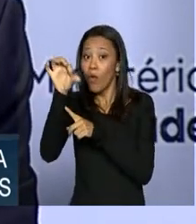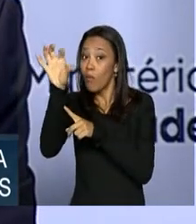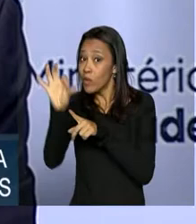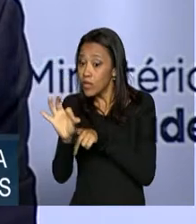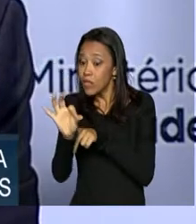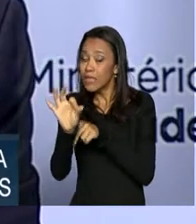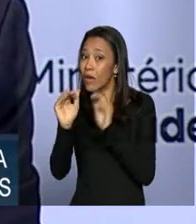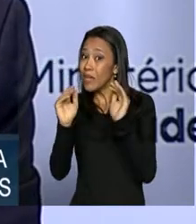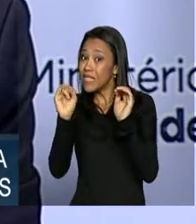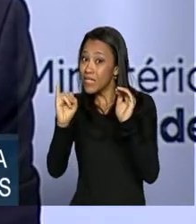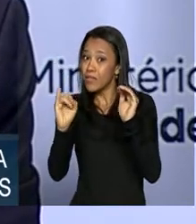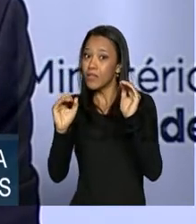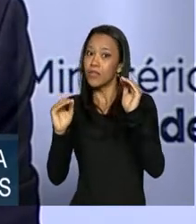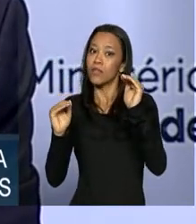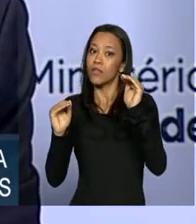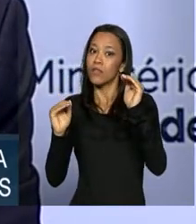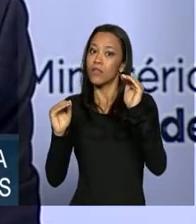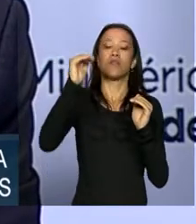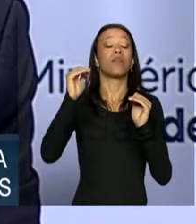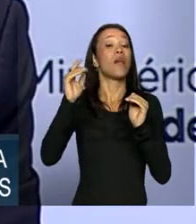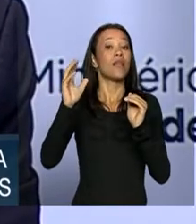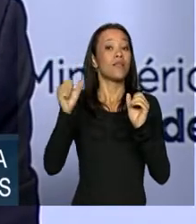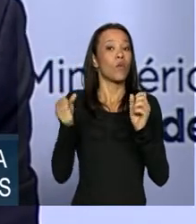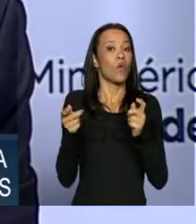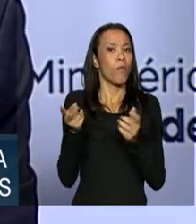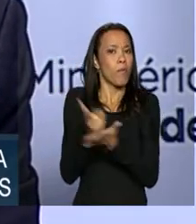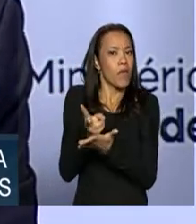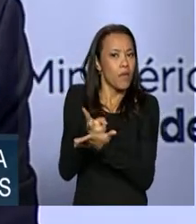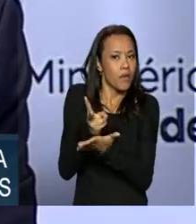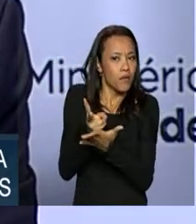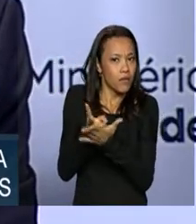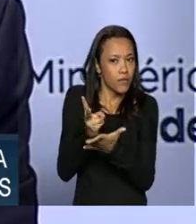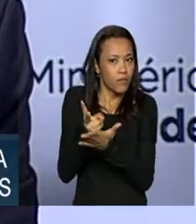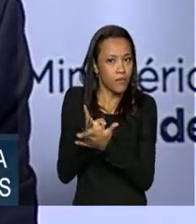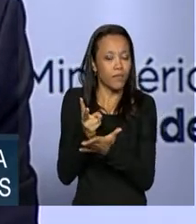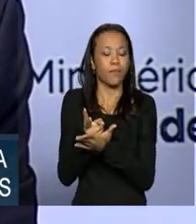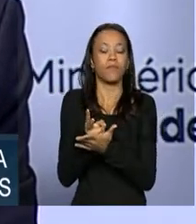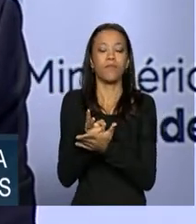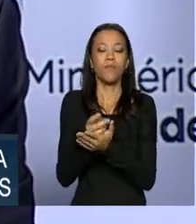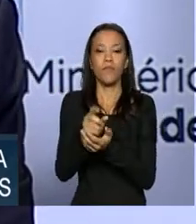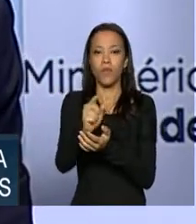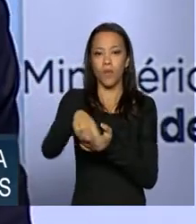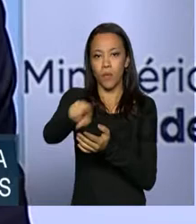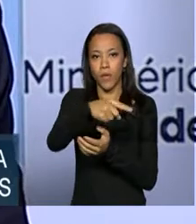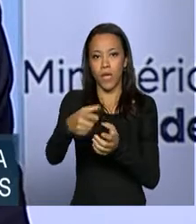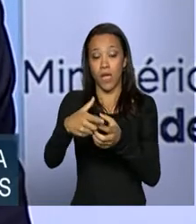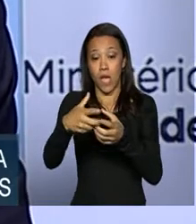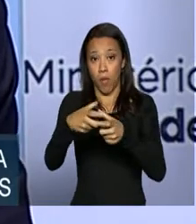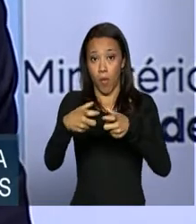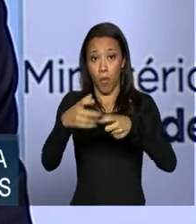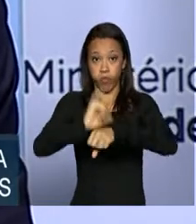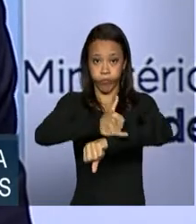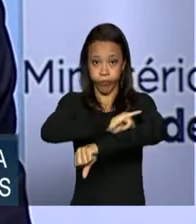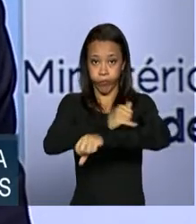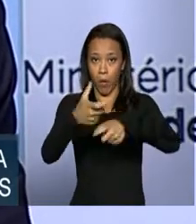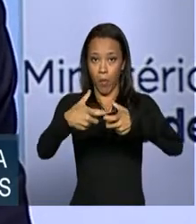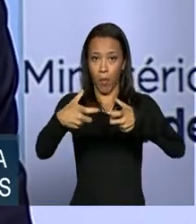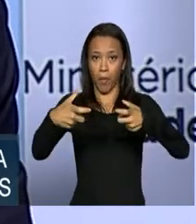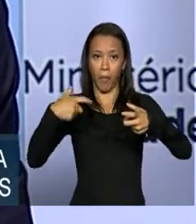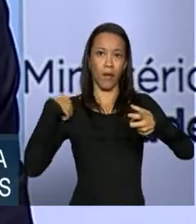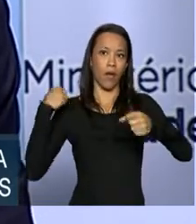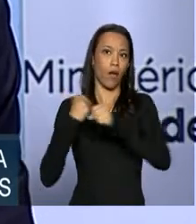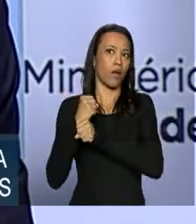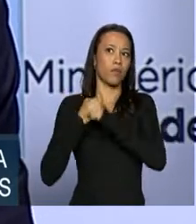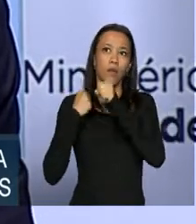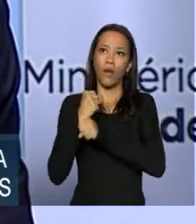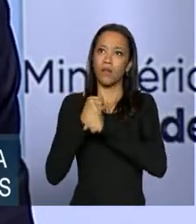chegar a 15% era conseguir segurar a trajetória de crescimento da obesidade que nós vimos enfrentando ano